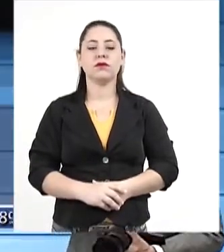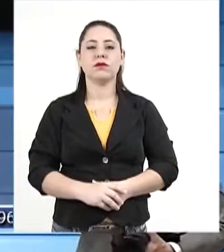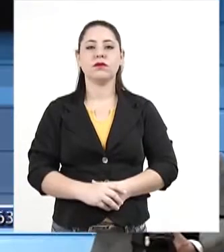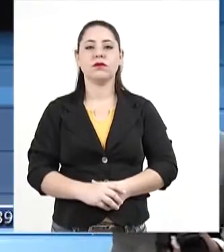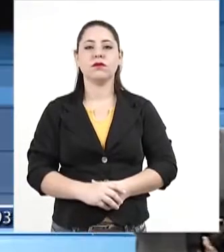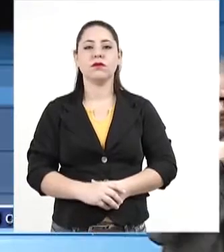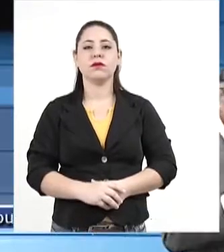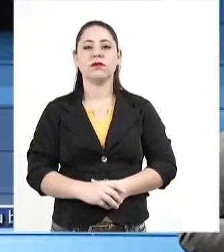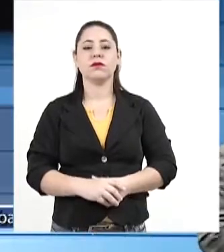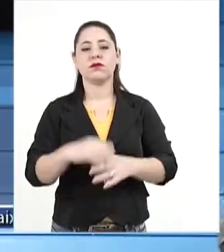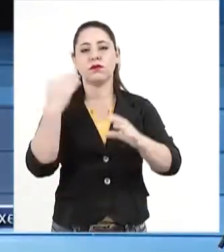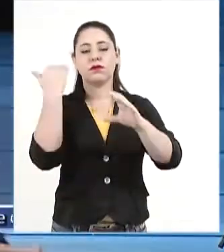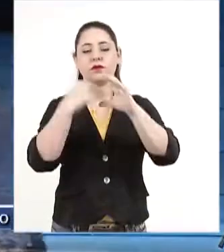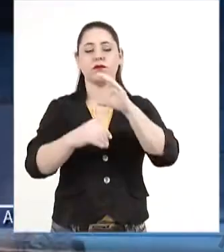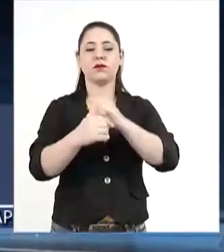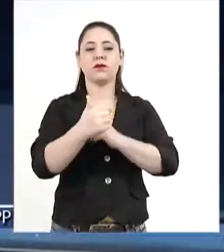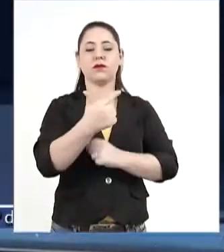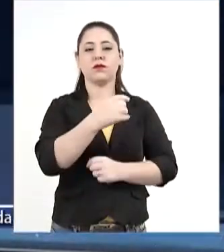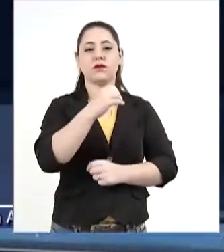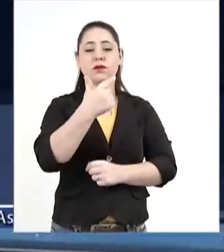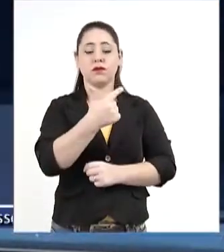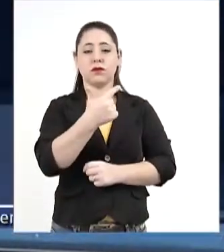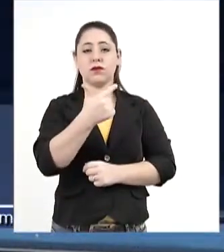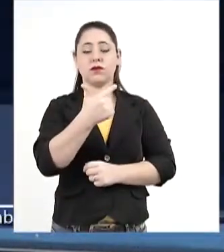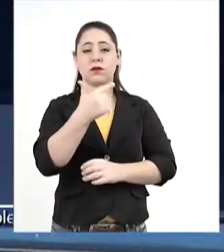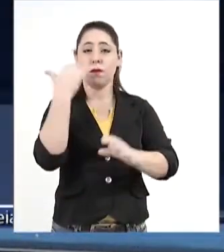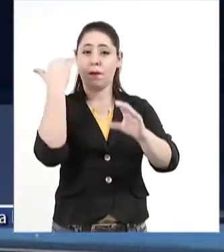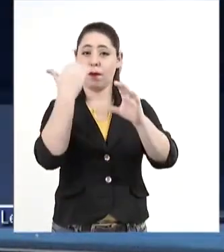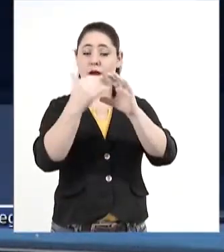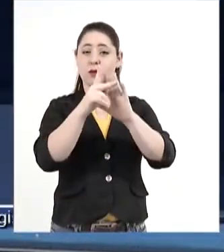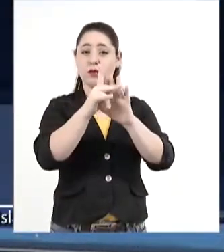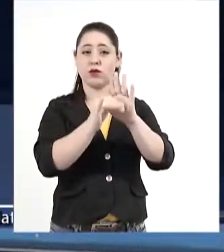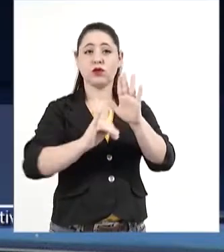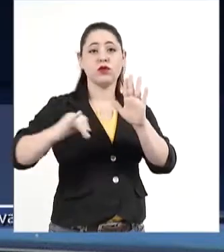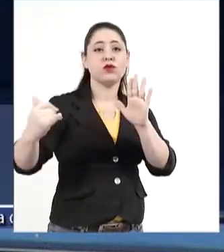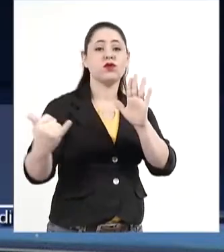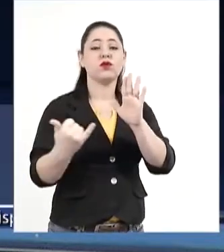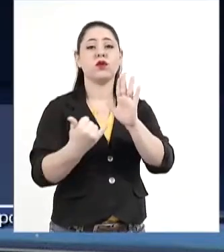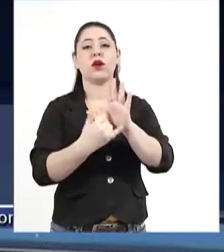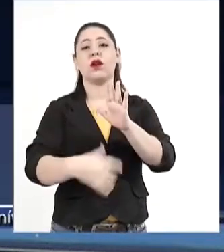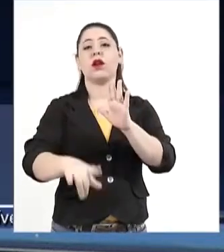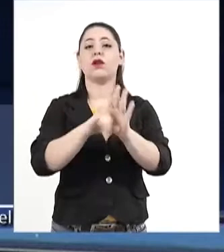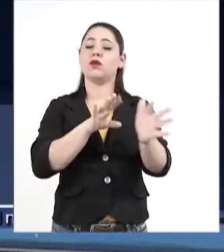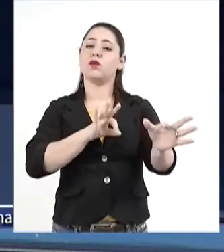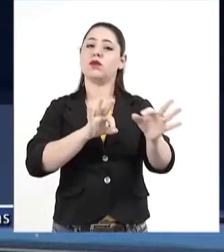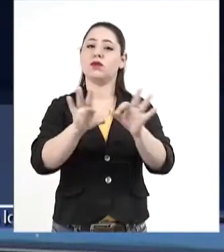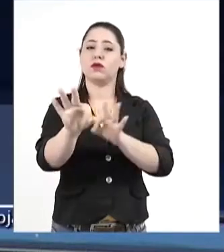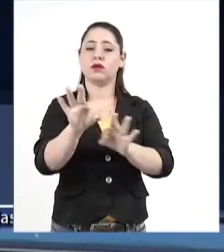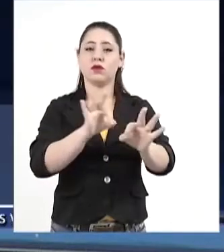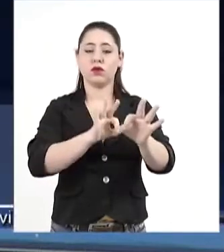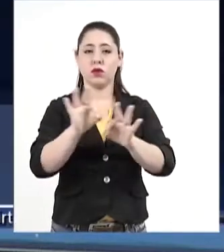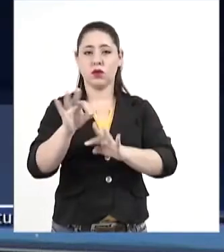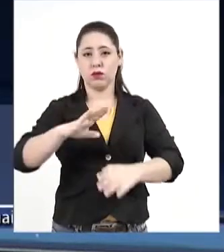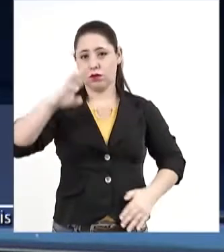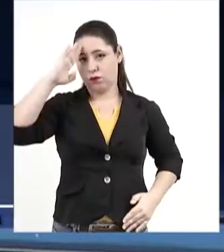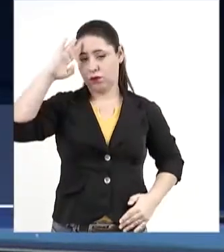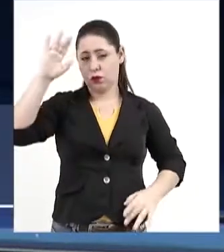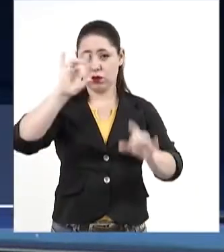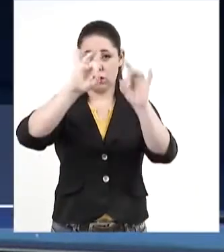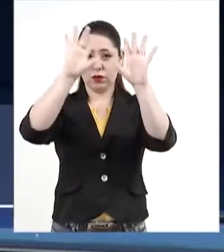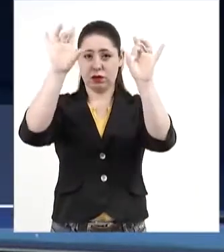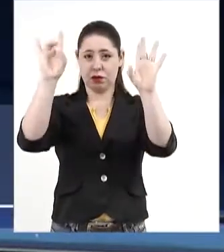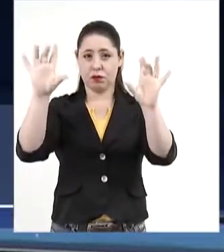Mensagem número 2 de 2020, Poder Executivo, encaminhando projeto de lei que organiza o quadro de oficiais